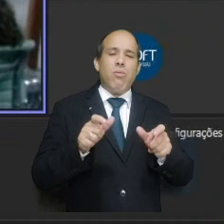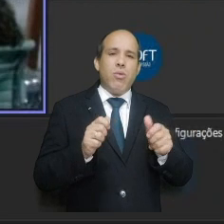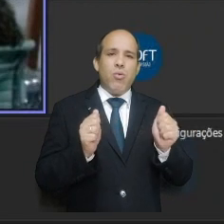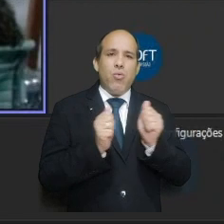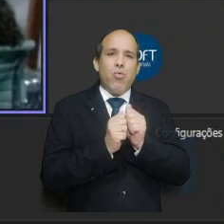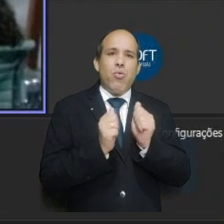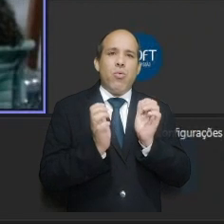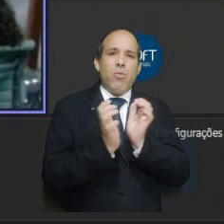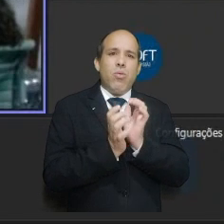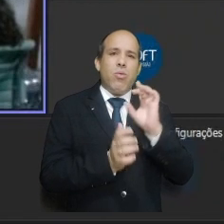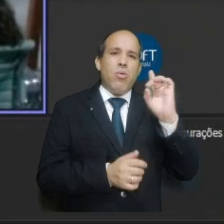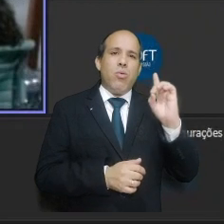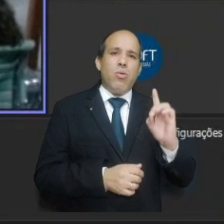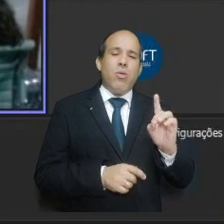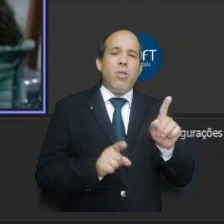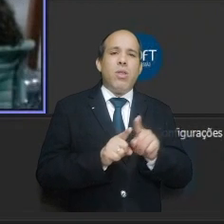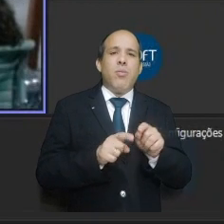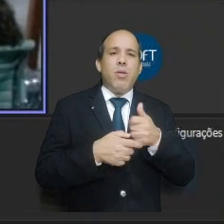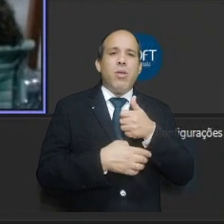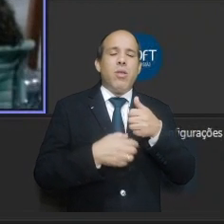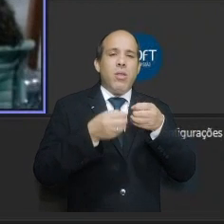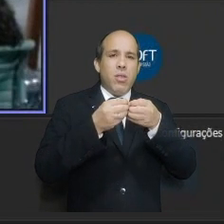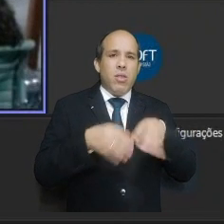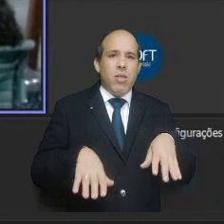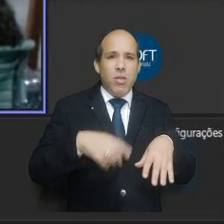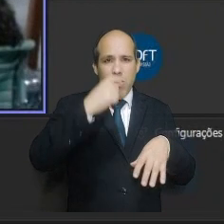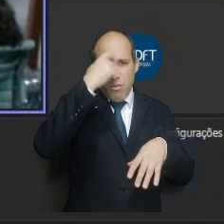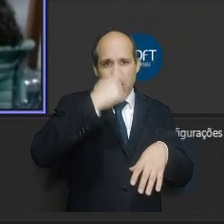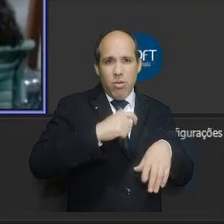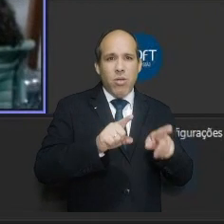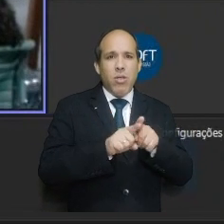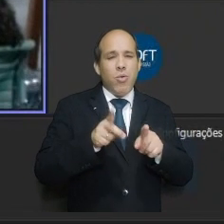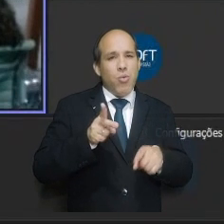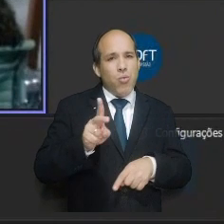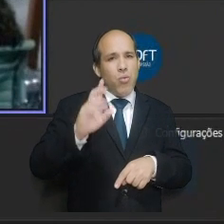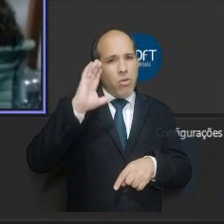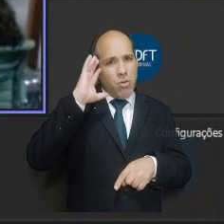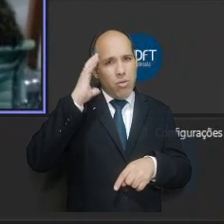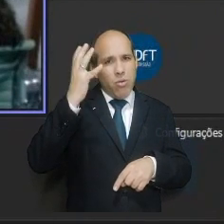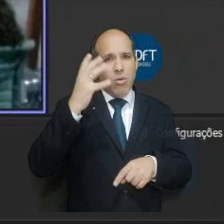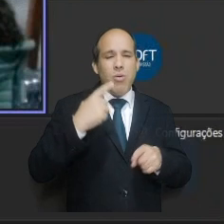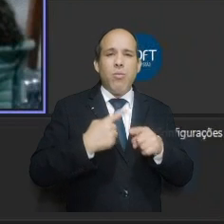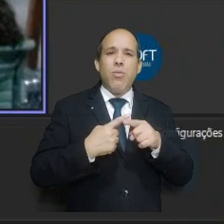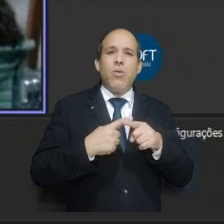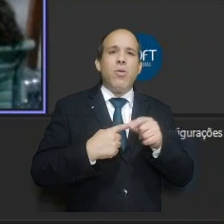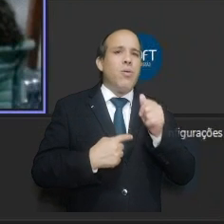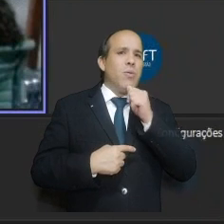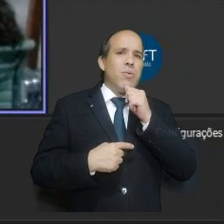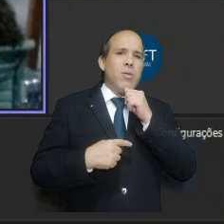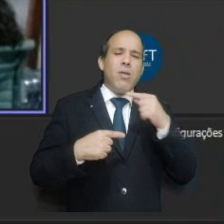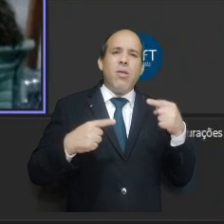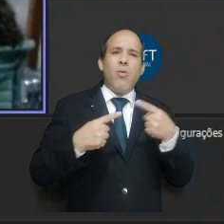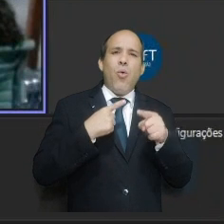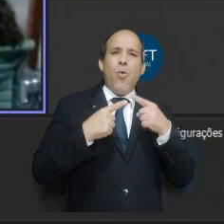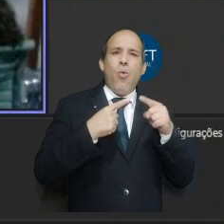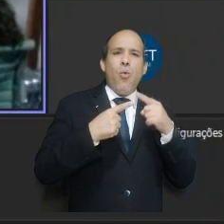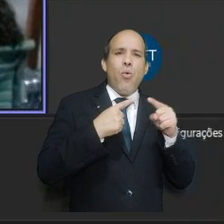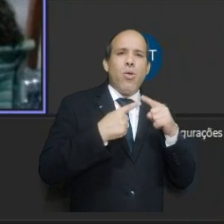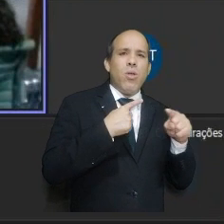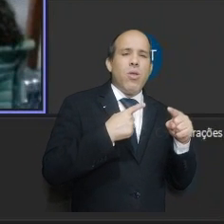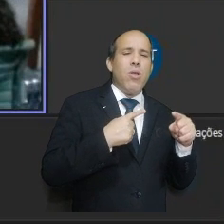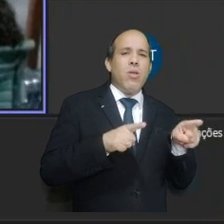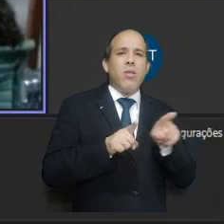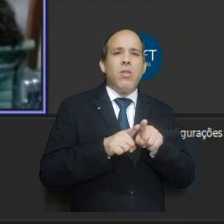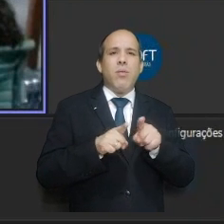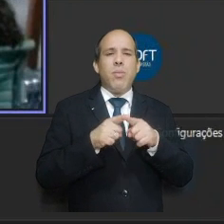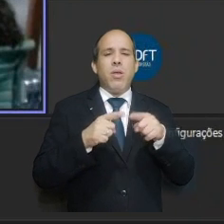relacionamento entre as diretorias. E quanto ao dano moral, eu mantenho também a decisão, porque não constato a alegação de contradição entre a